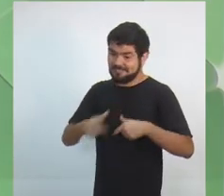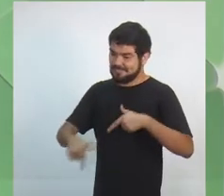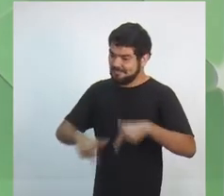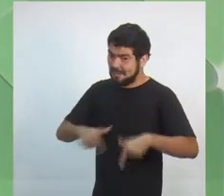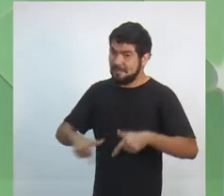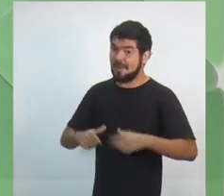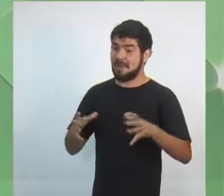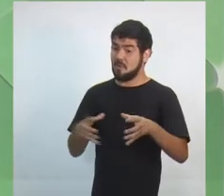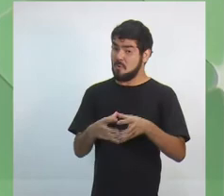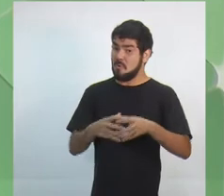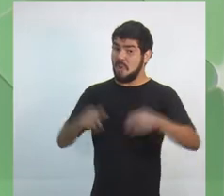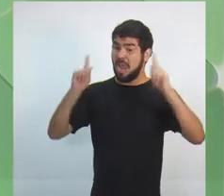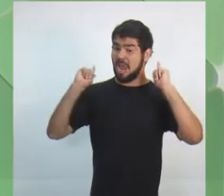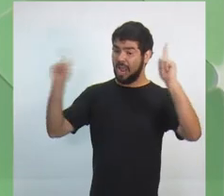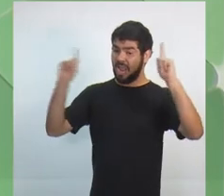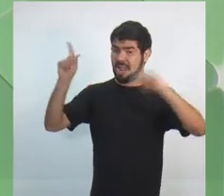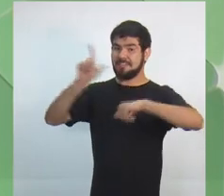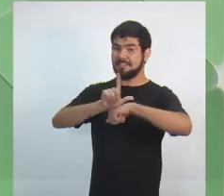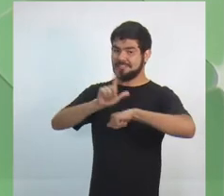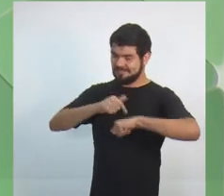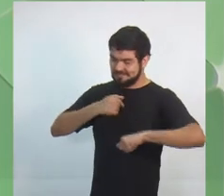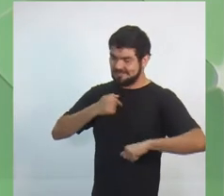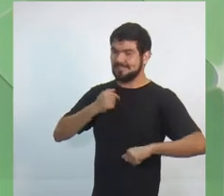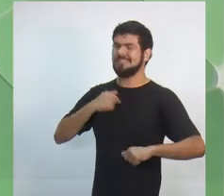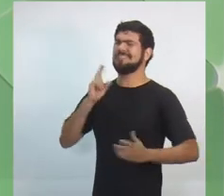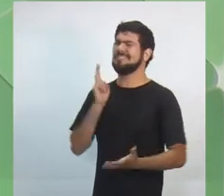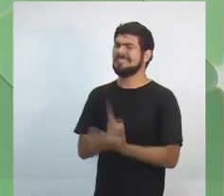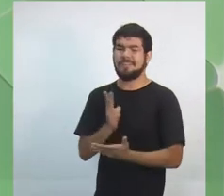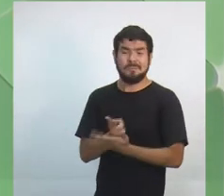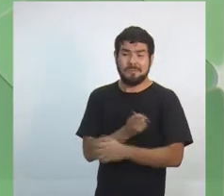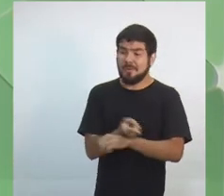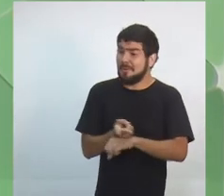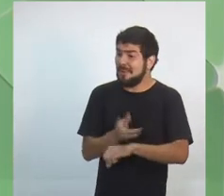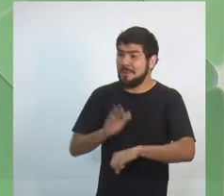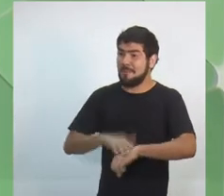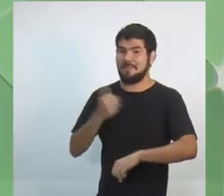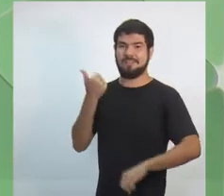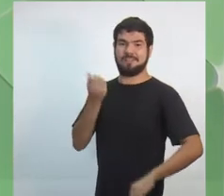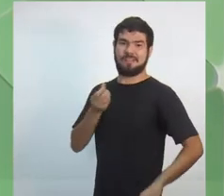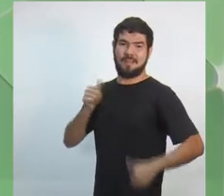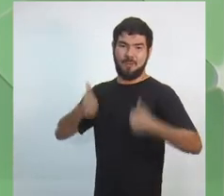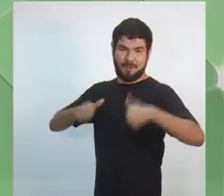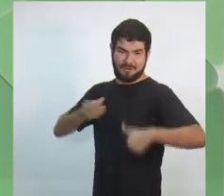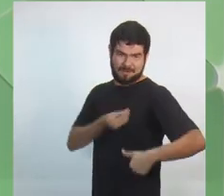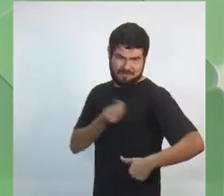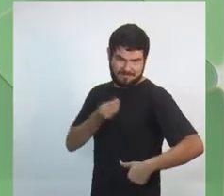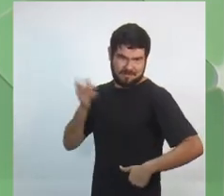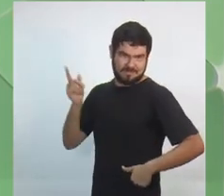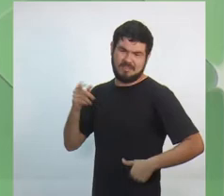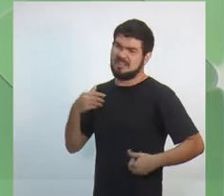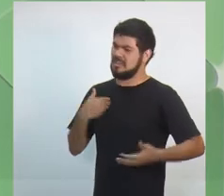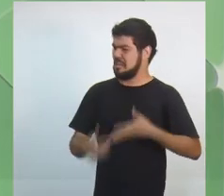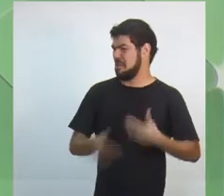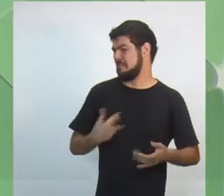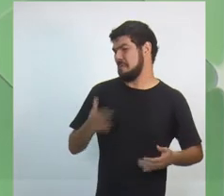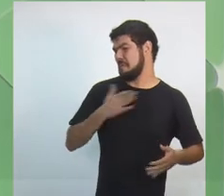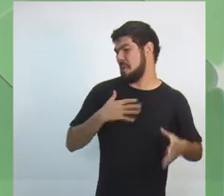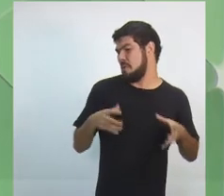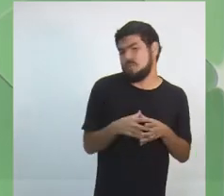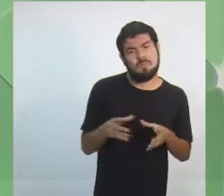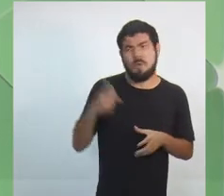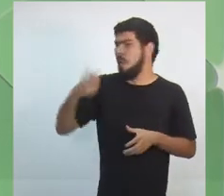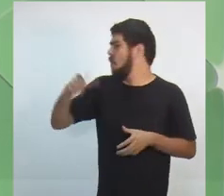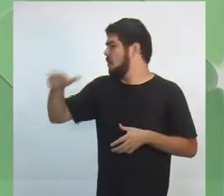busquei melhorias, condições e qualidade de vida para todos os nossos trabalhadores, independente da minha central ou não. Onde tinha